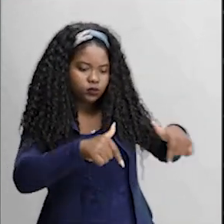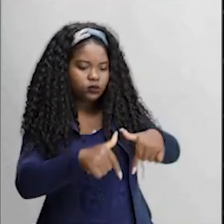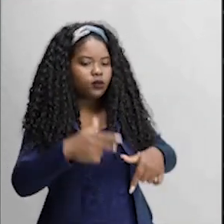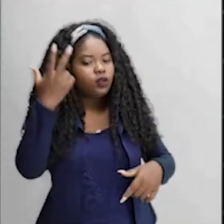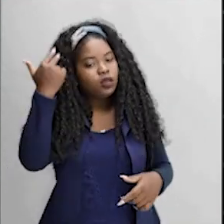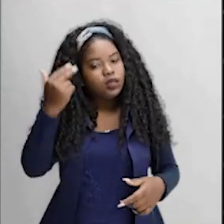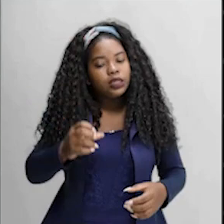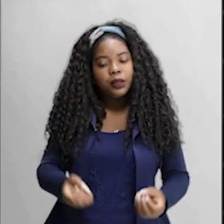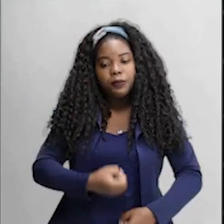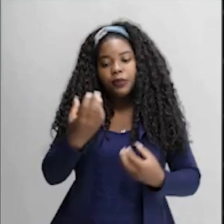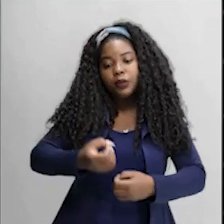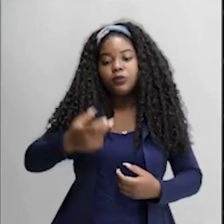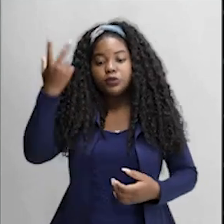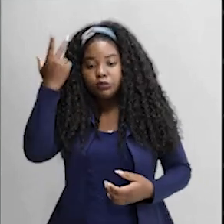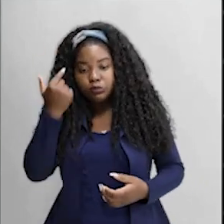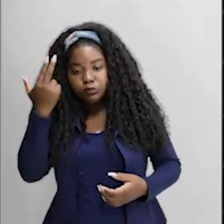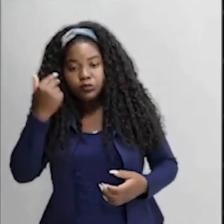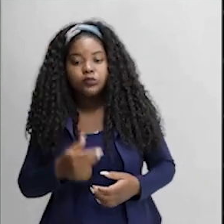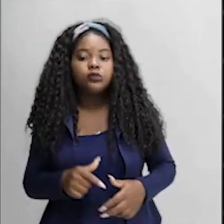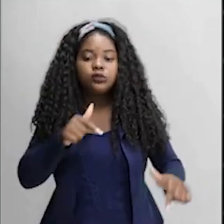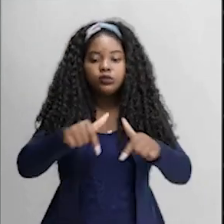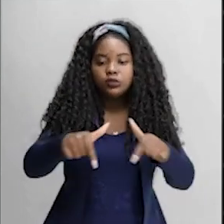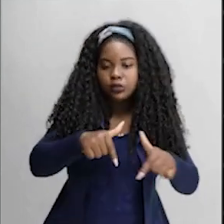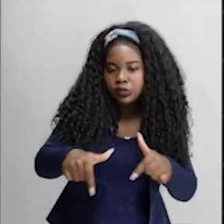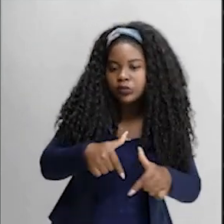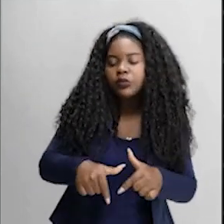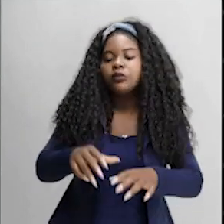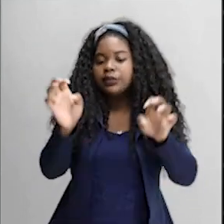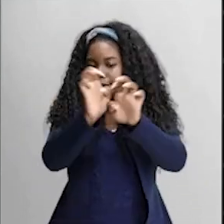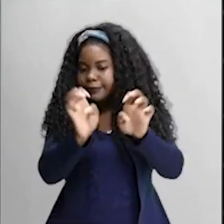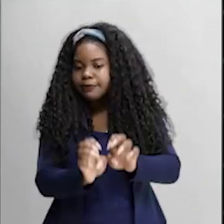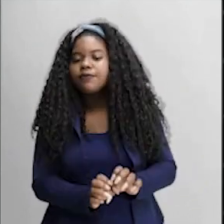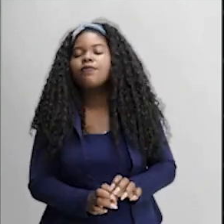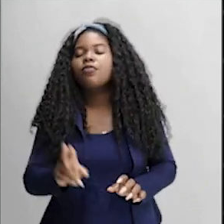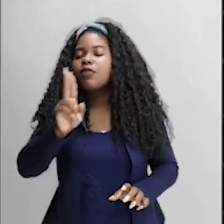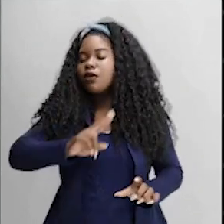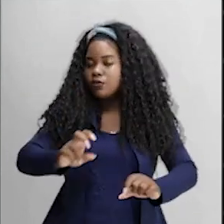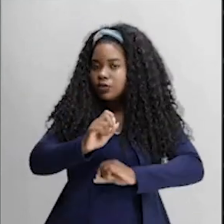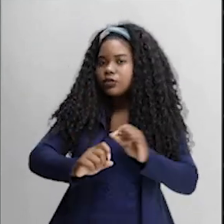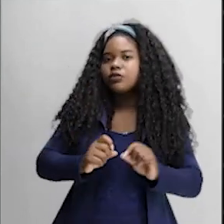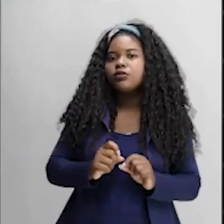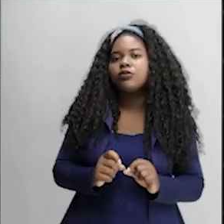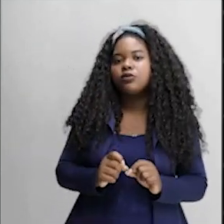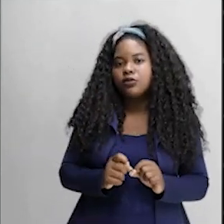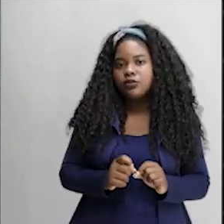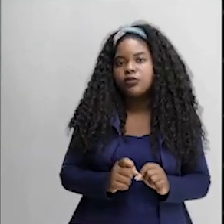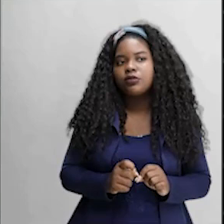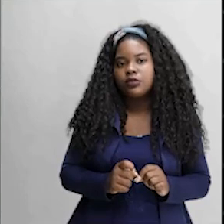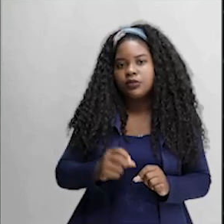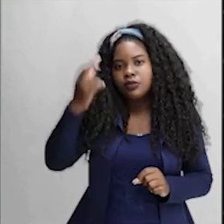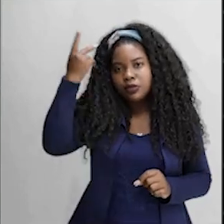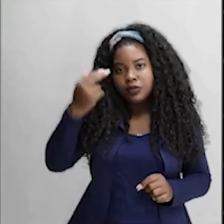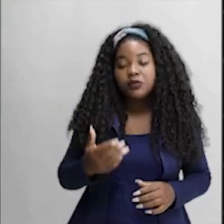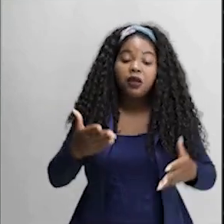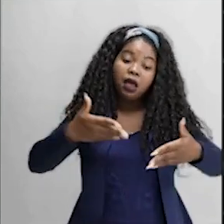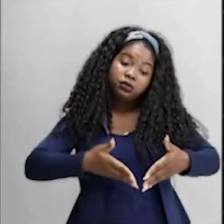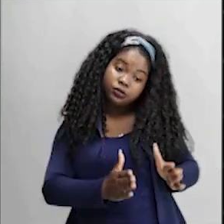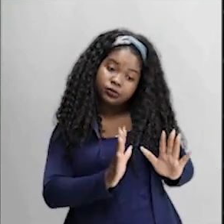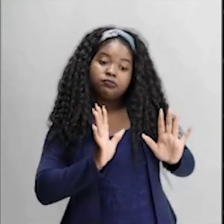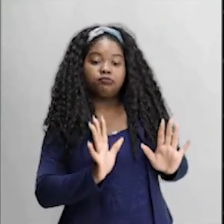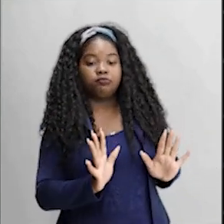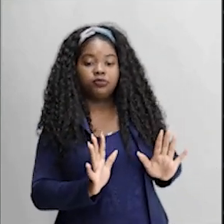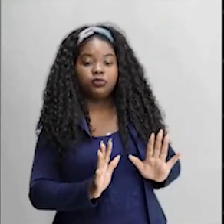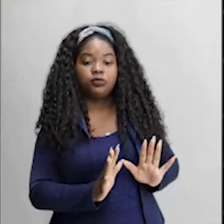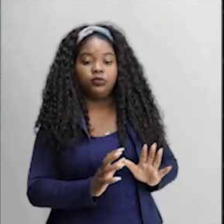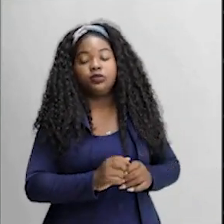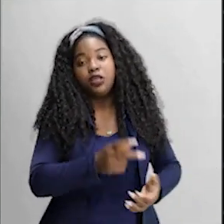produção natural, a estrutura natural do trabalho, você está usando algo que é a natureza que forneceu, nasceu assim e